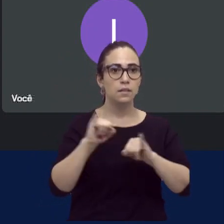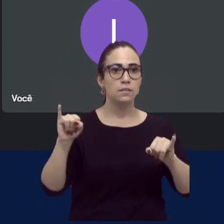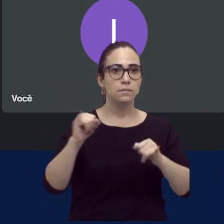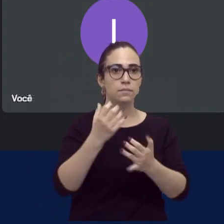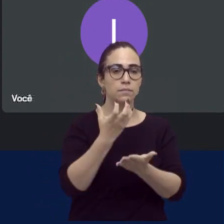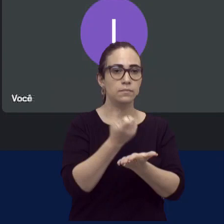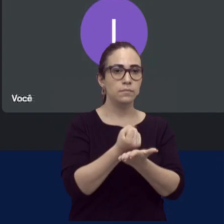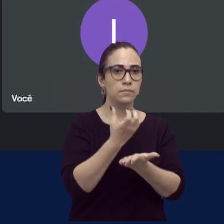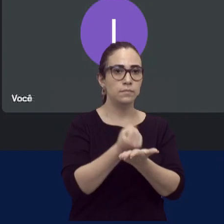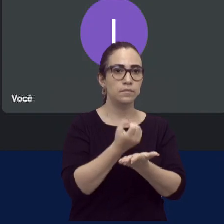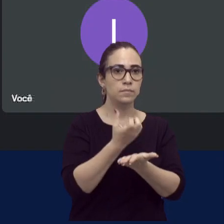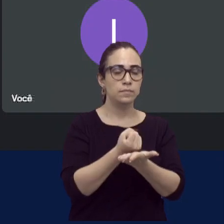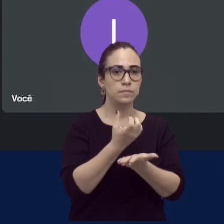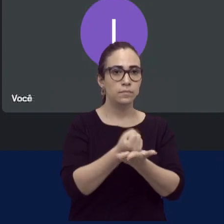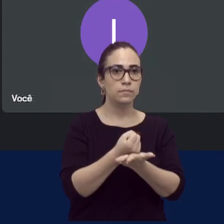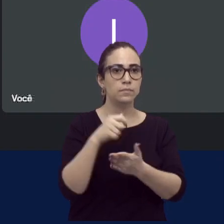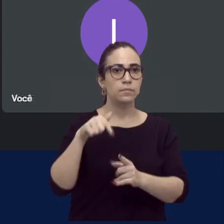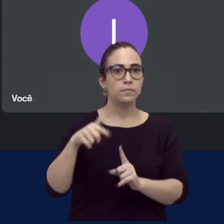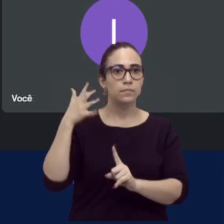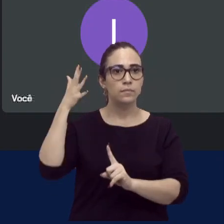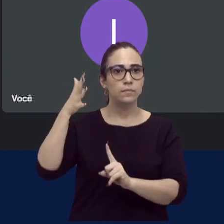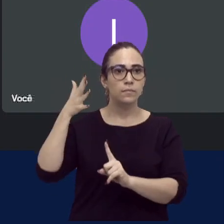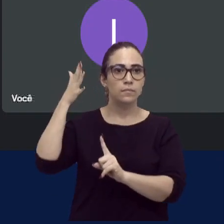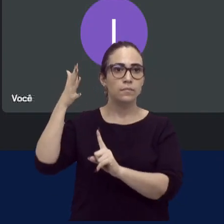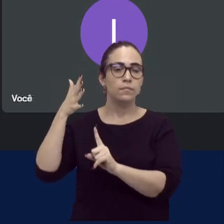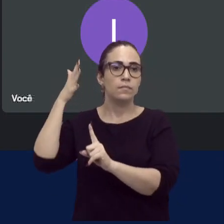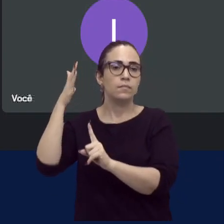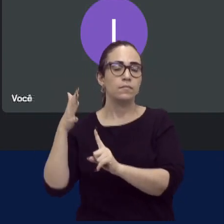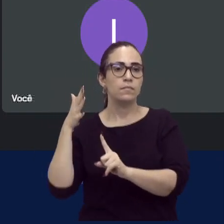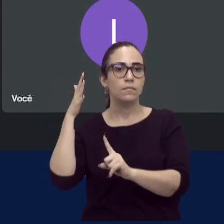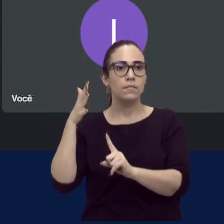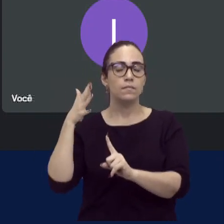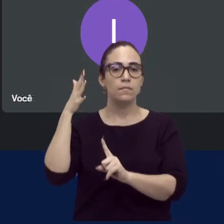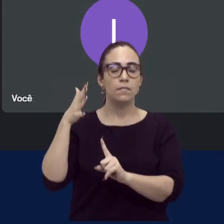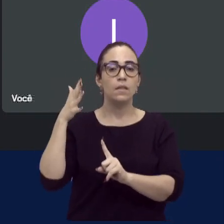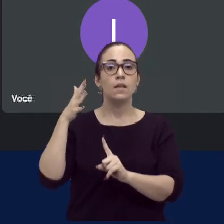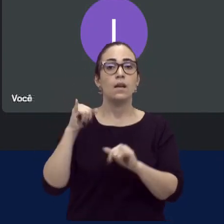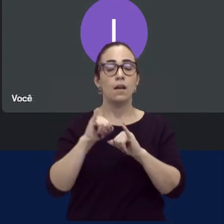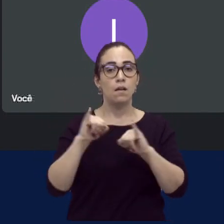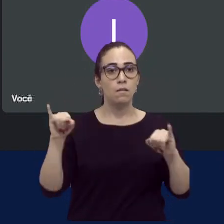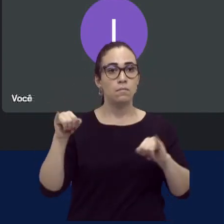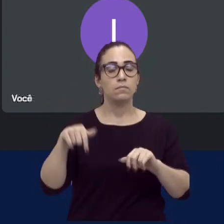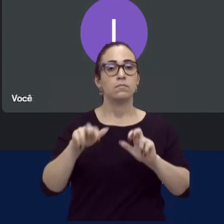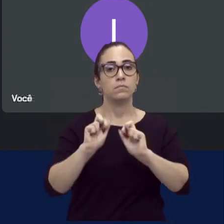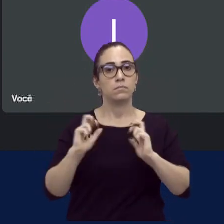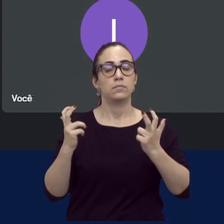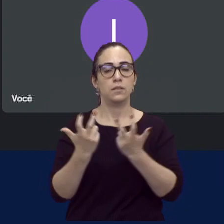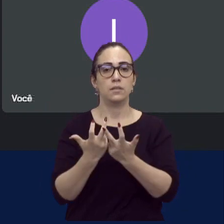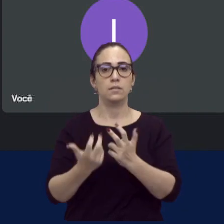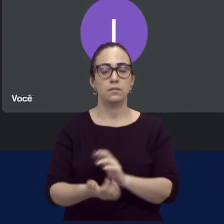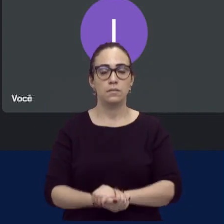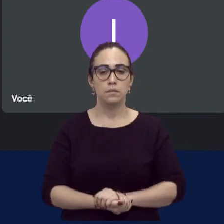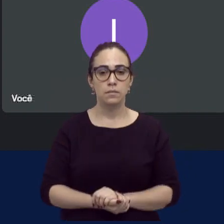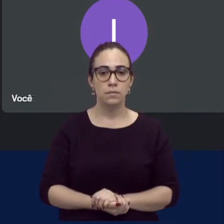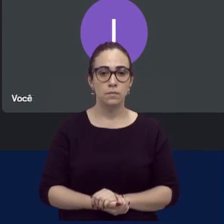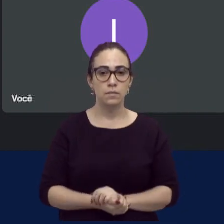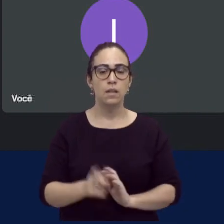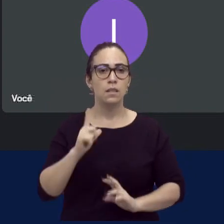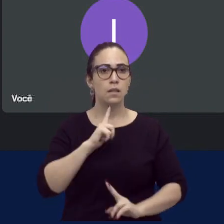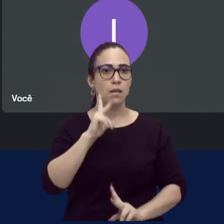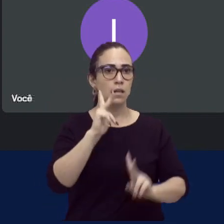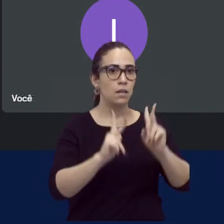aqui a palestra, vai inclusive ser transmitida pela TV Fortaleza, com